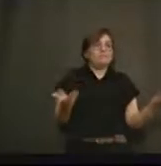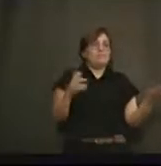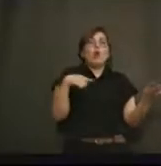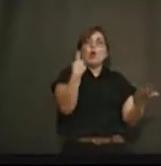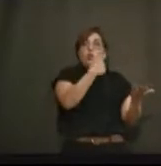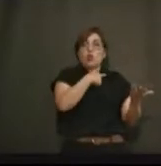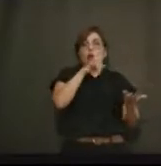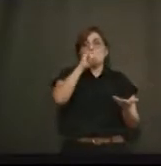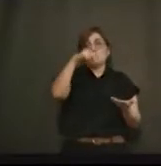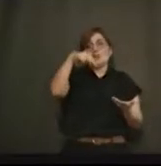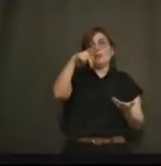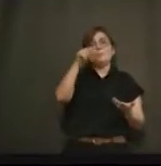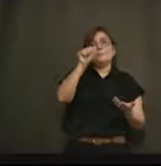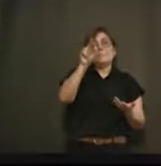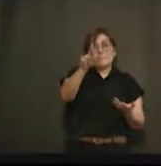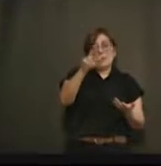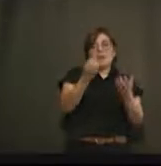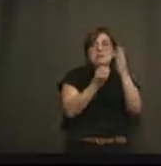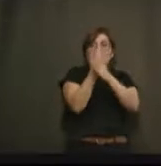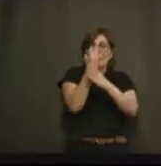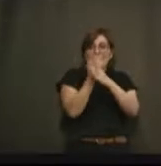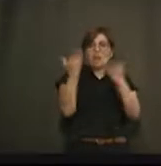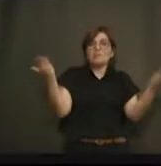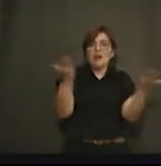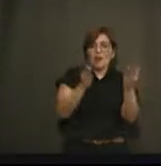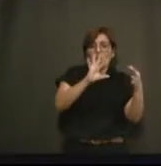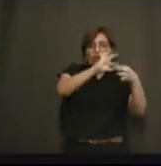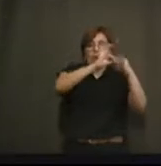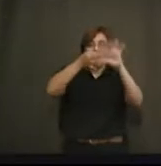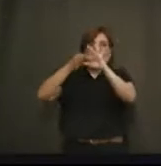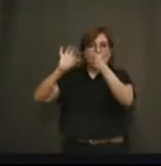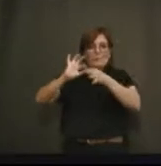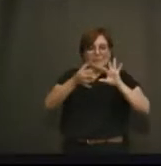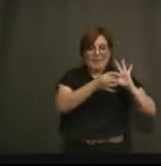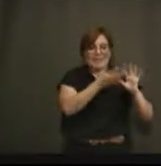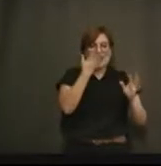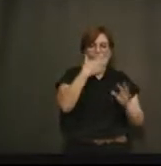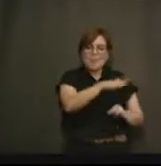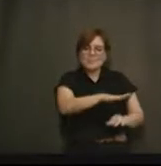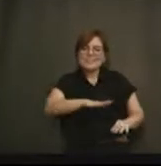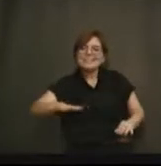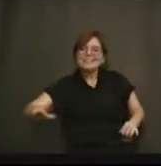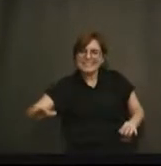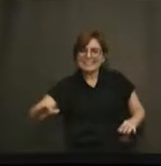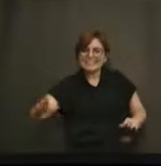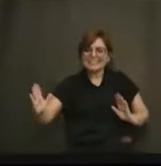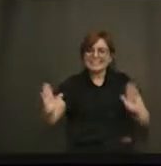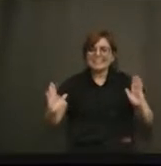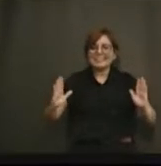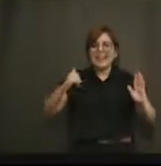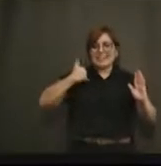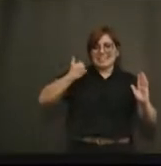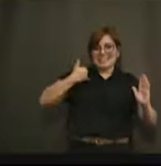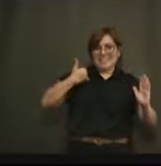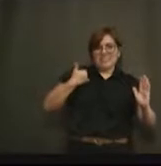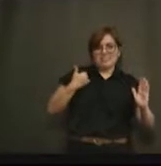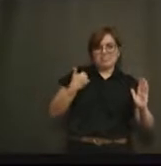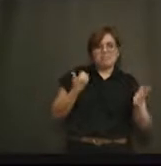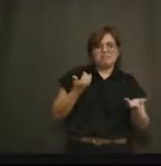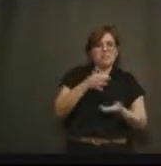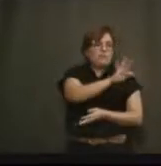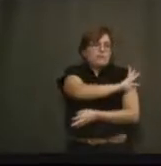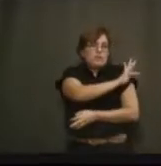está agora criando a Olimpíada Mirim para as crianças do primeiro ciclo, que já que a outra não começou direito, que essa comece